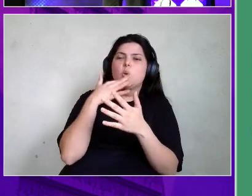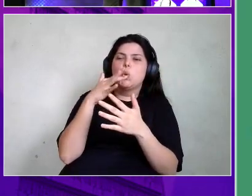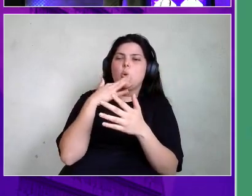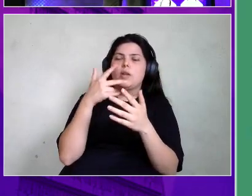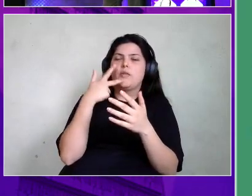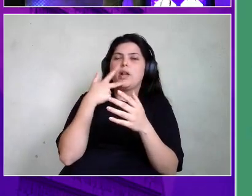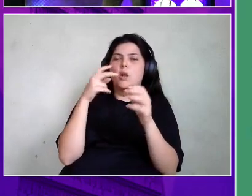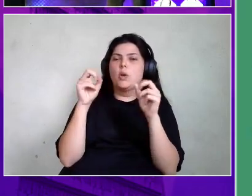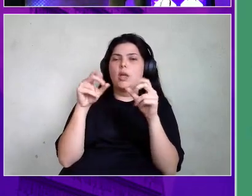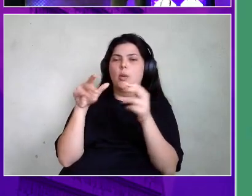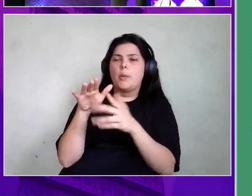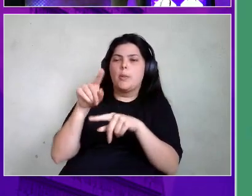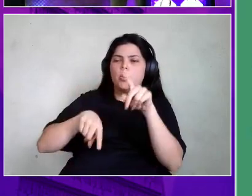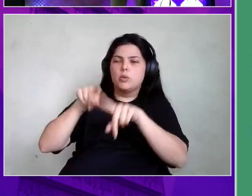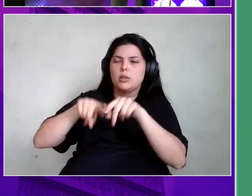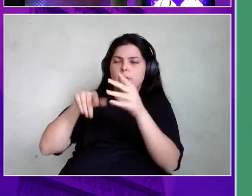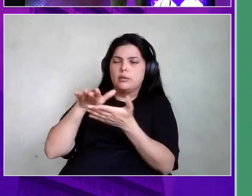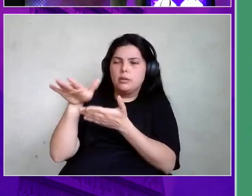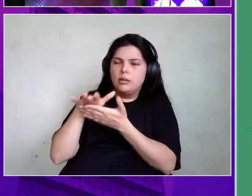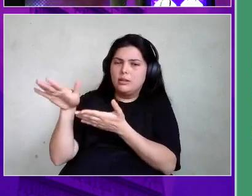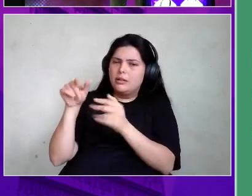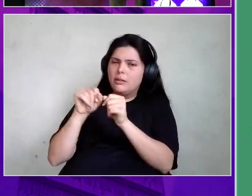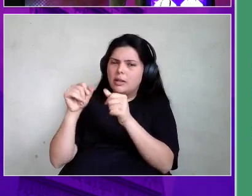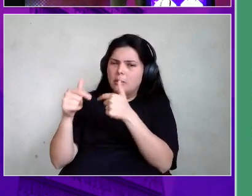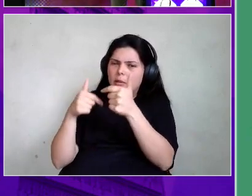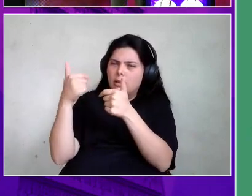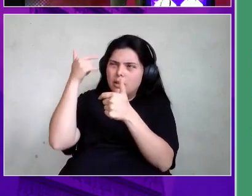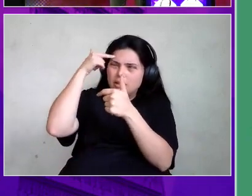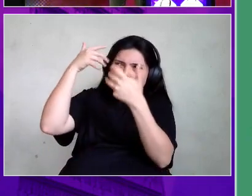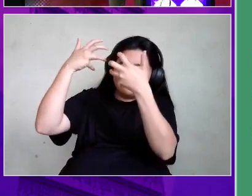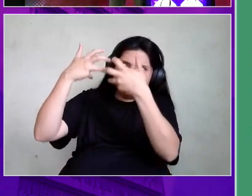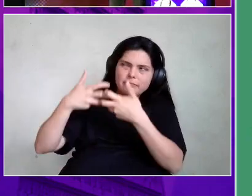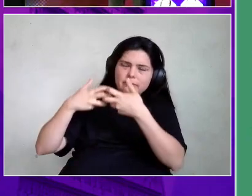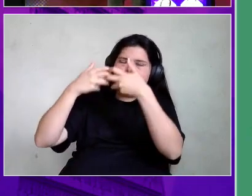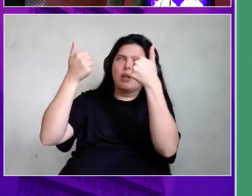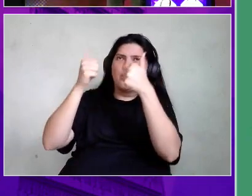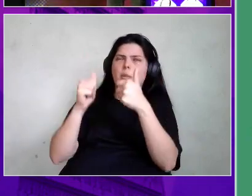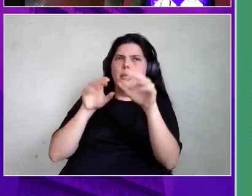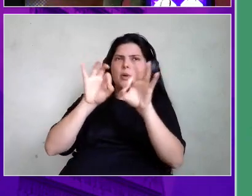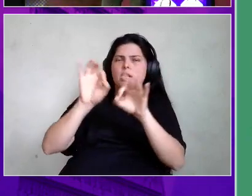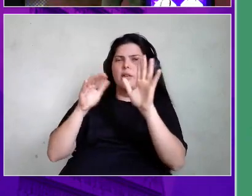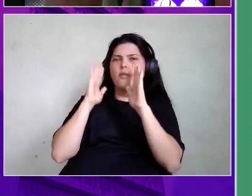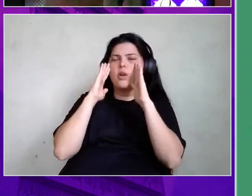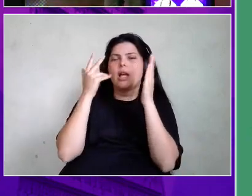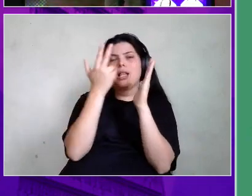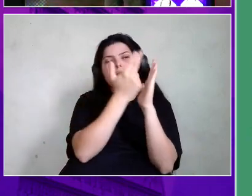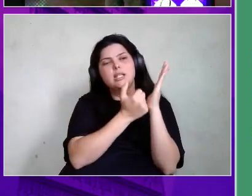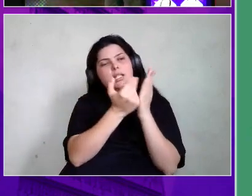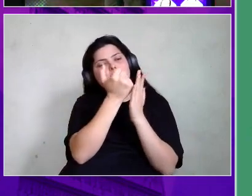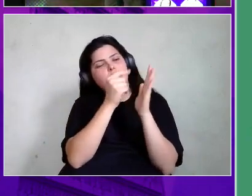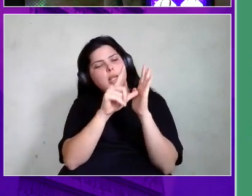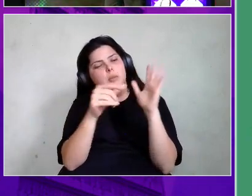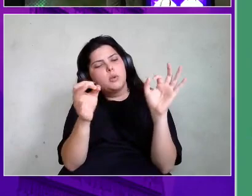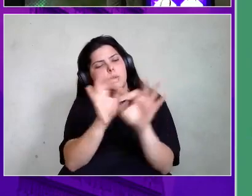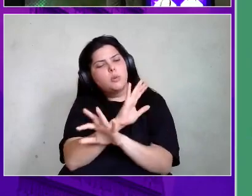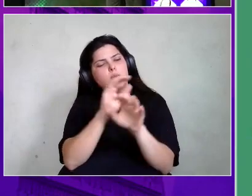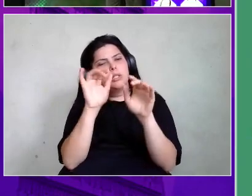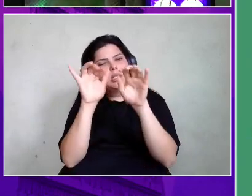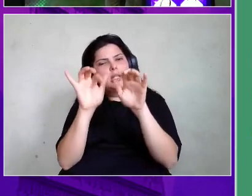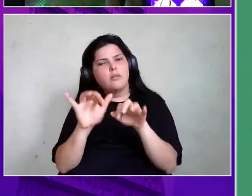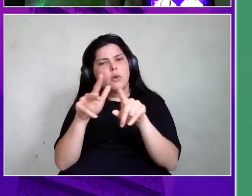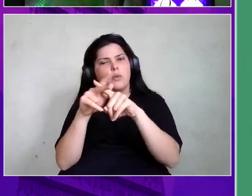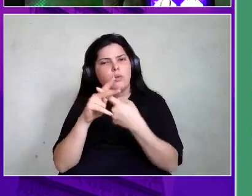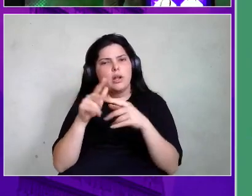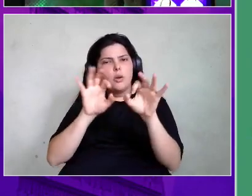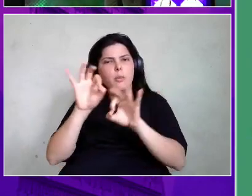produção, se tu faz esse processo de pensar nas pipelines, focar nelas, desenhar elas, e depois tu escrever elas, configurar elas dentro das